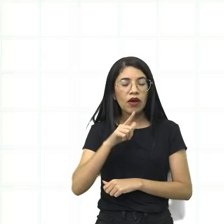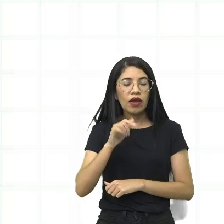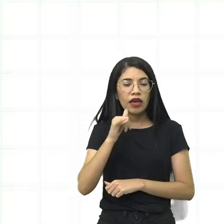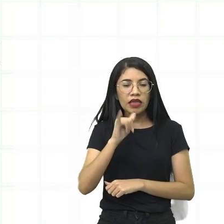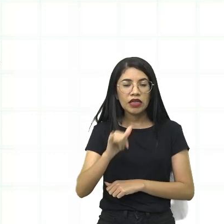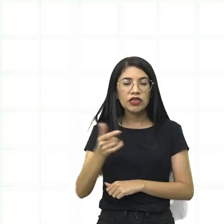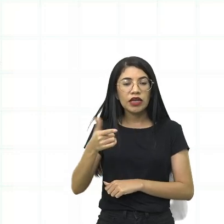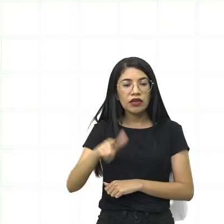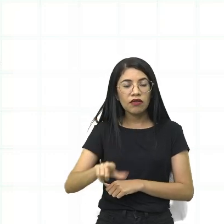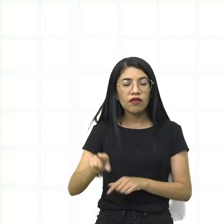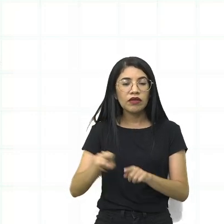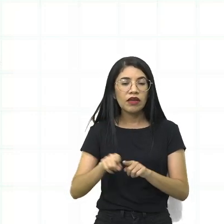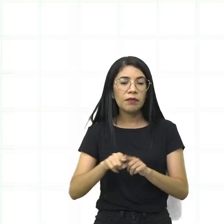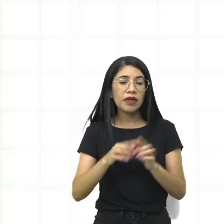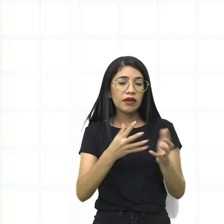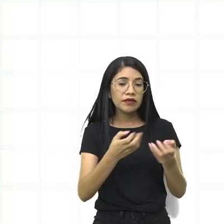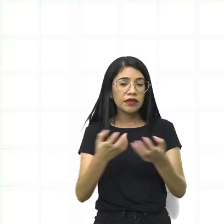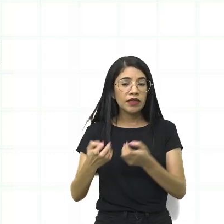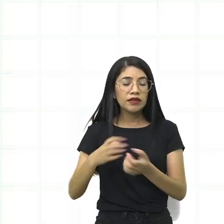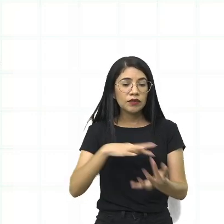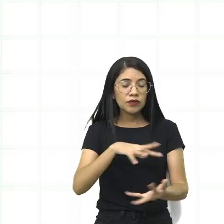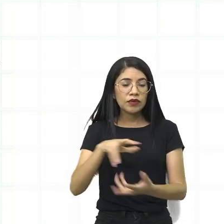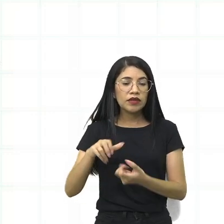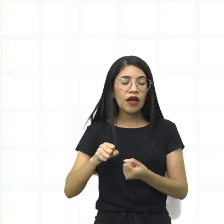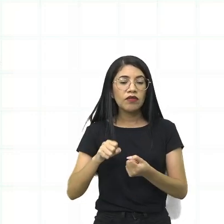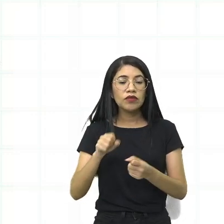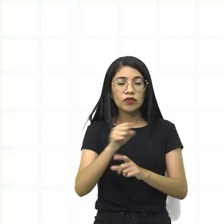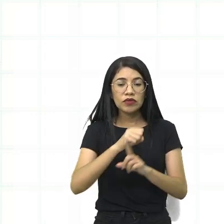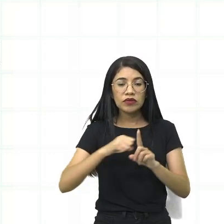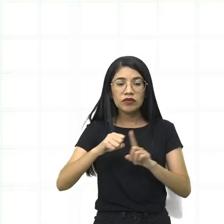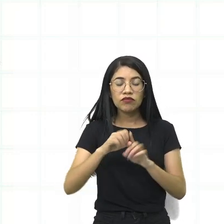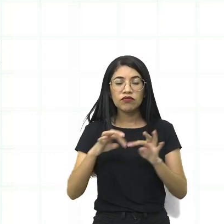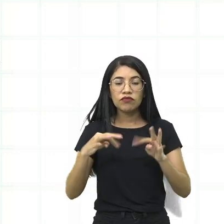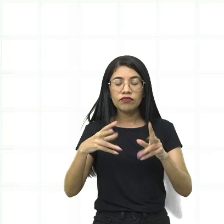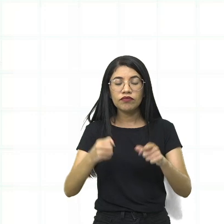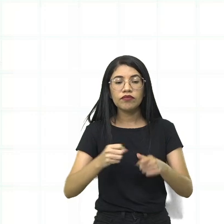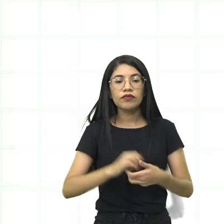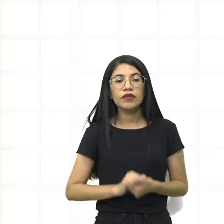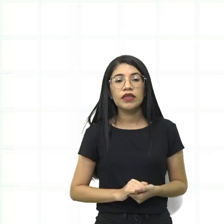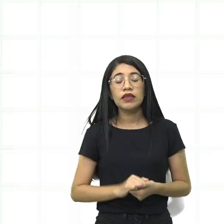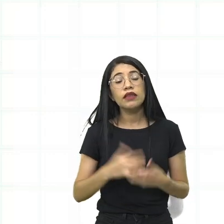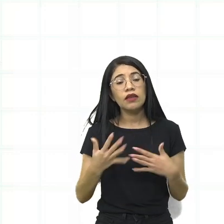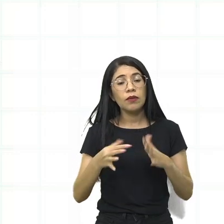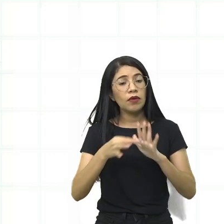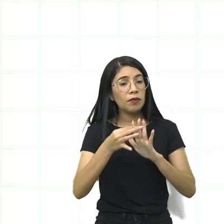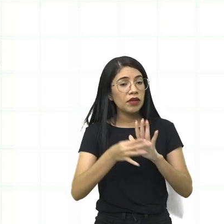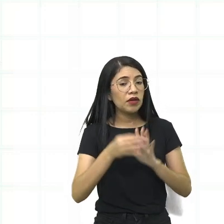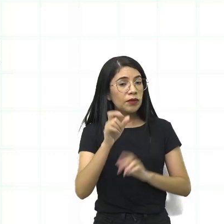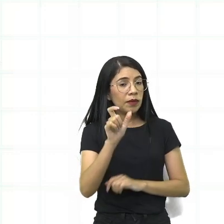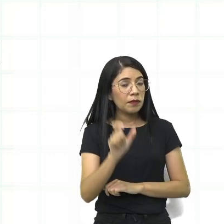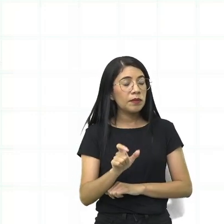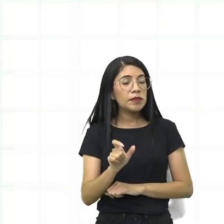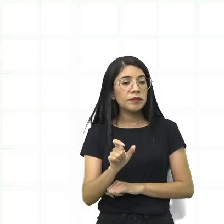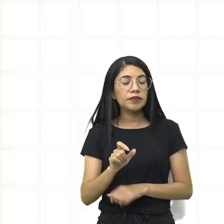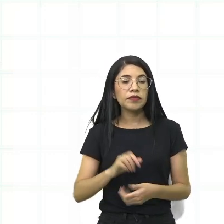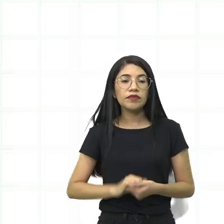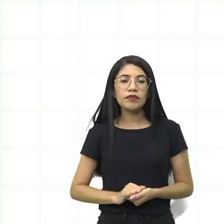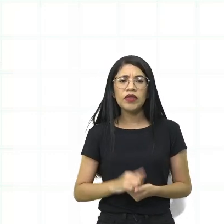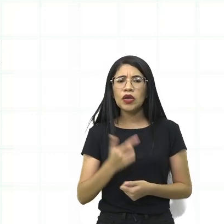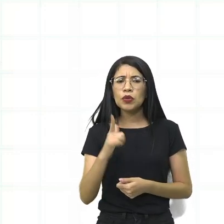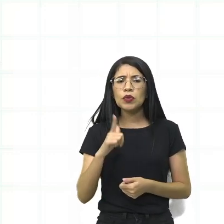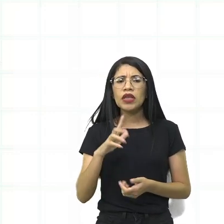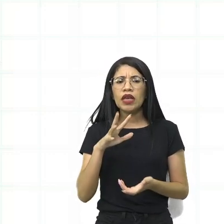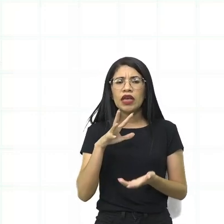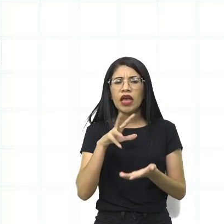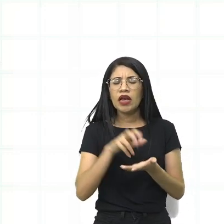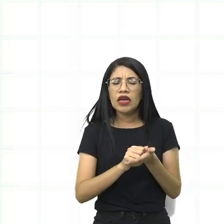setores da sociedade. Então vejam que alguém está dando sua opinião aí sobre as mudanças climáticas, né? Nós não temos um registro,